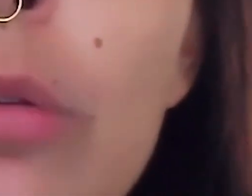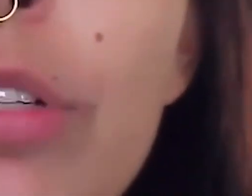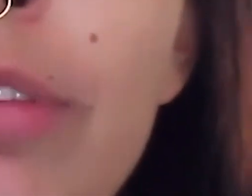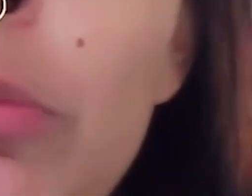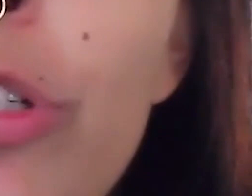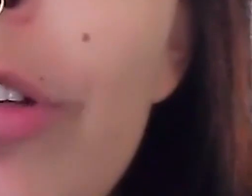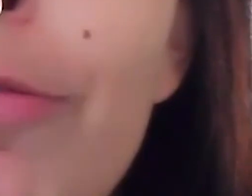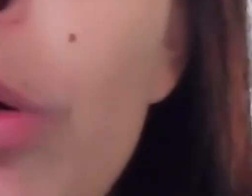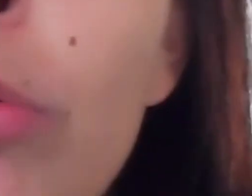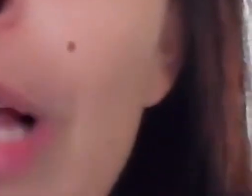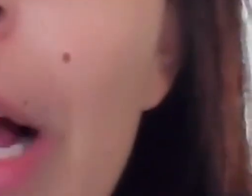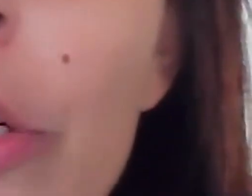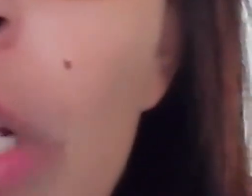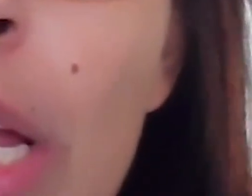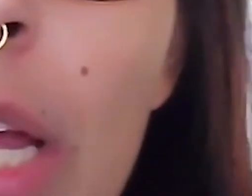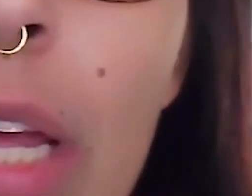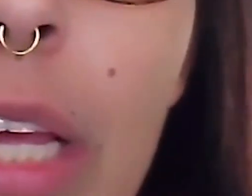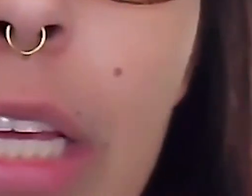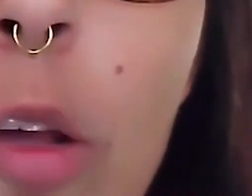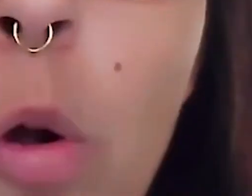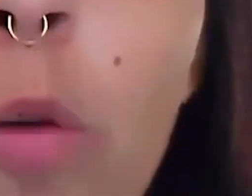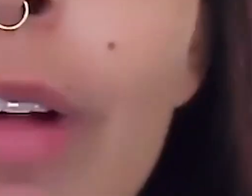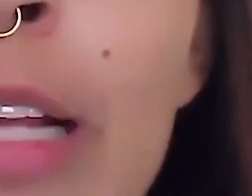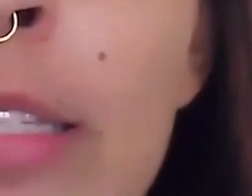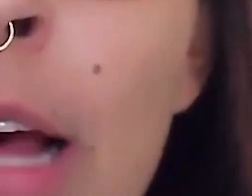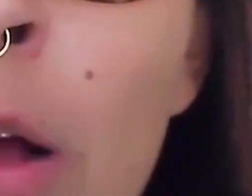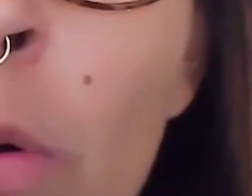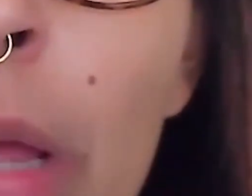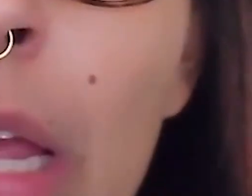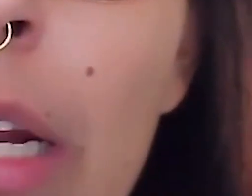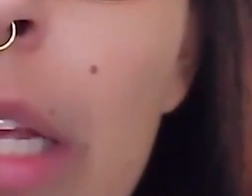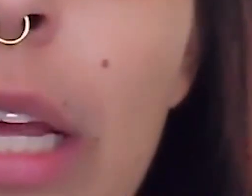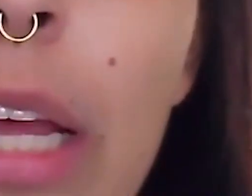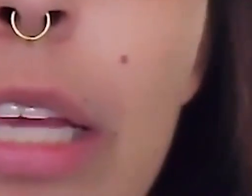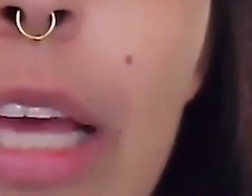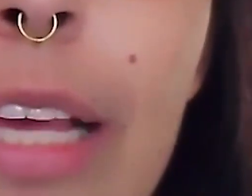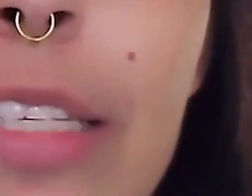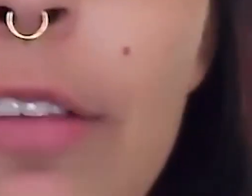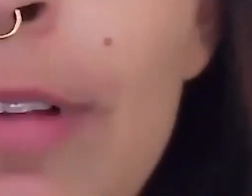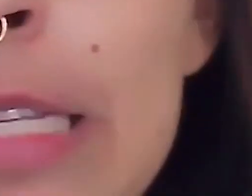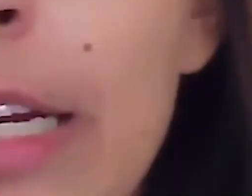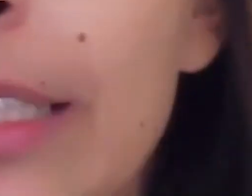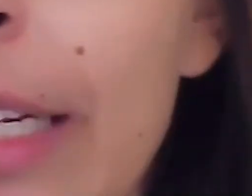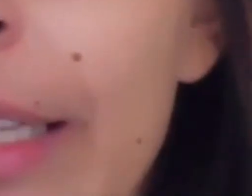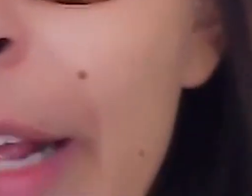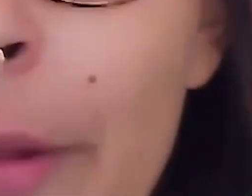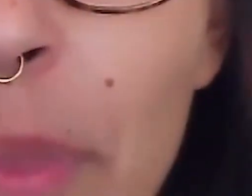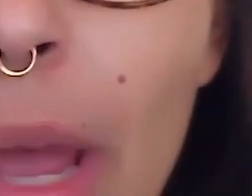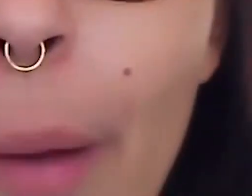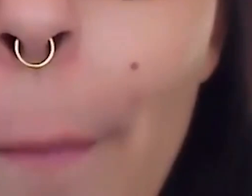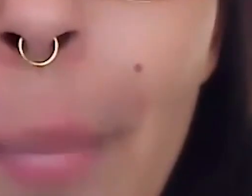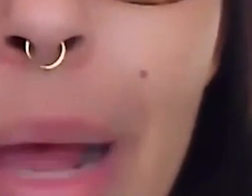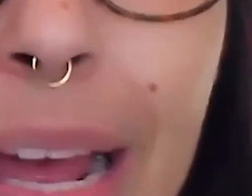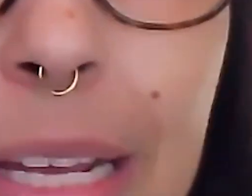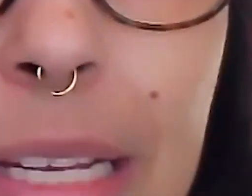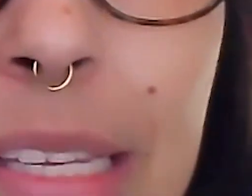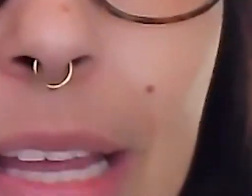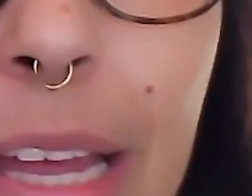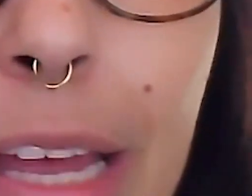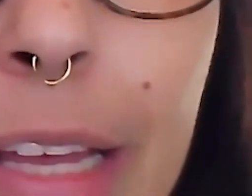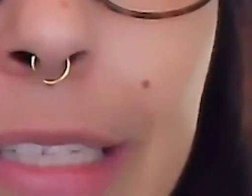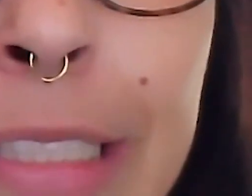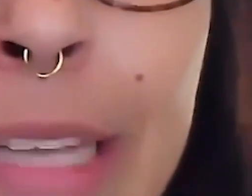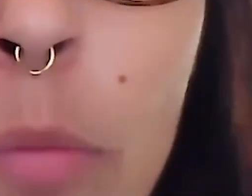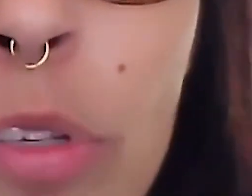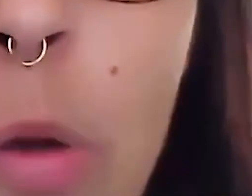então nós não tivemos dificuldade em conversar com ele e em se fazer entender,